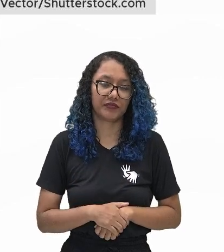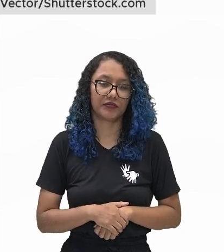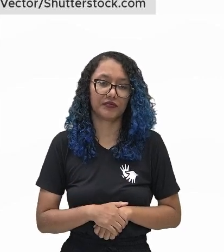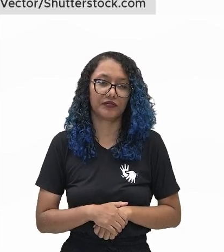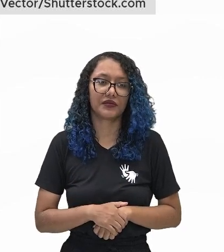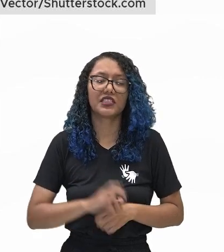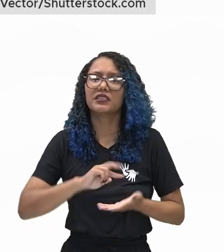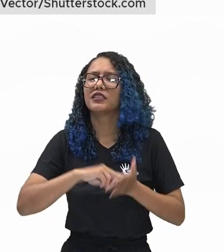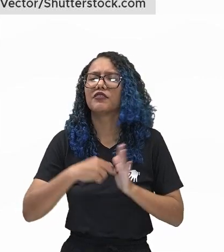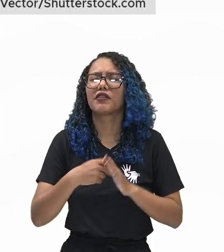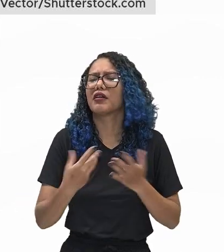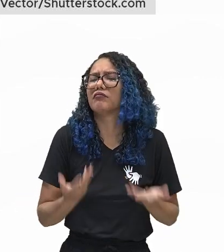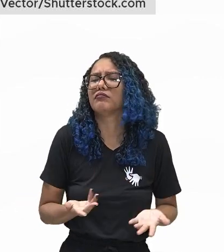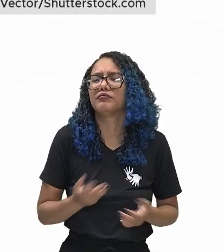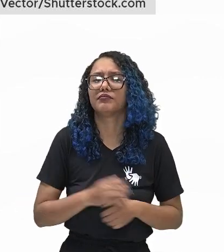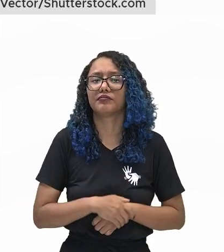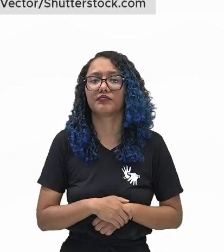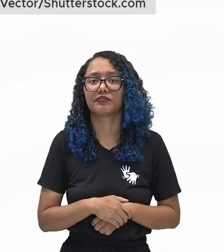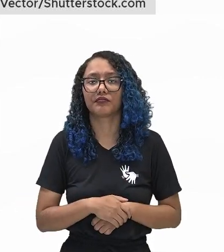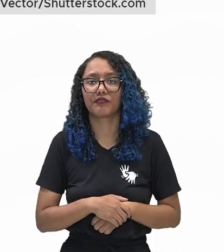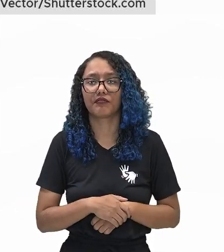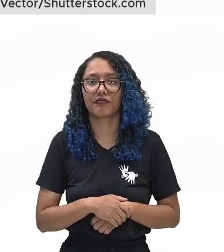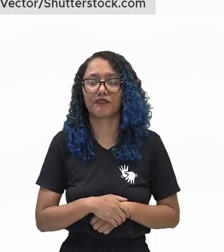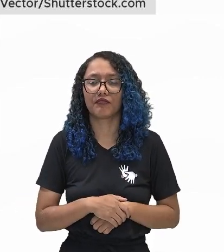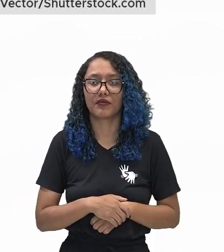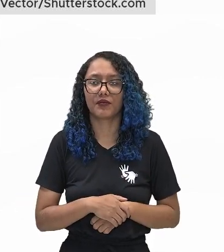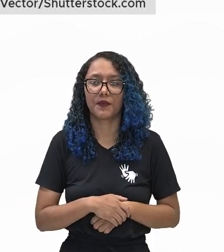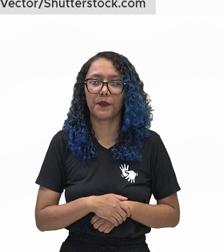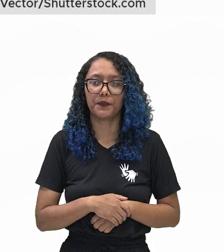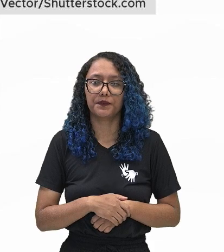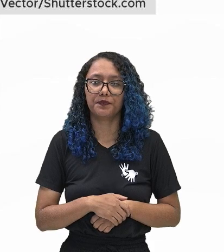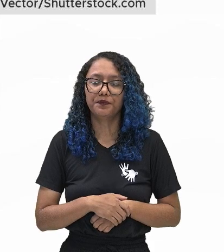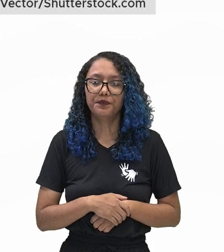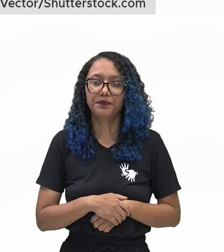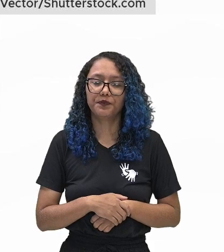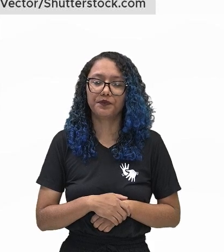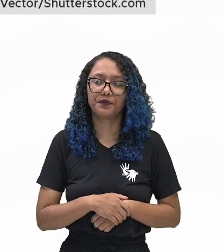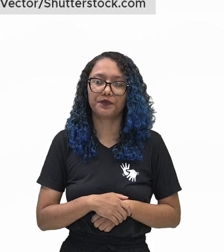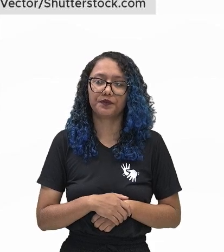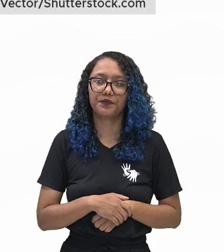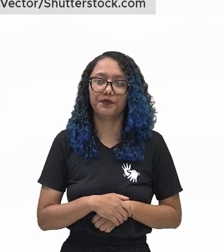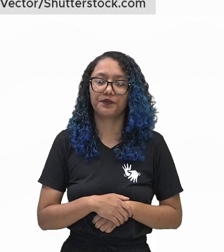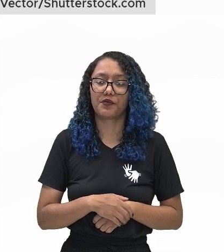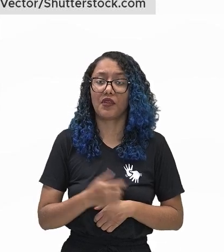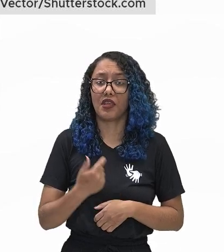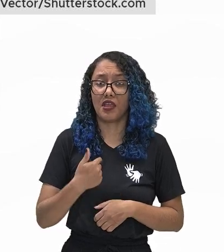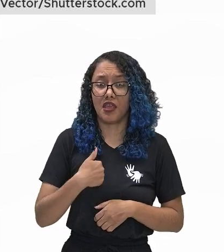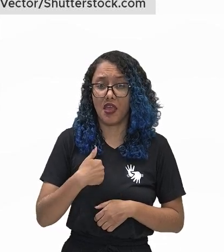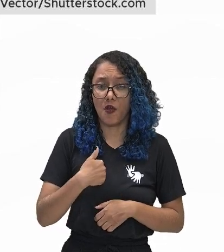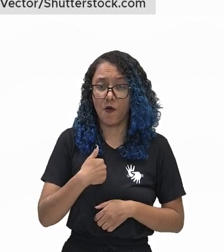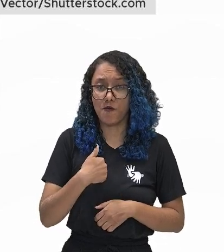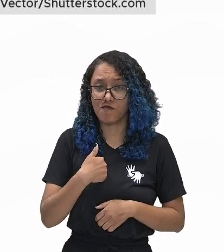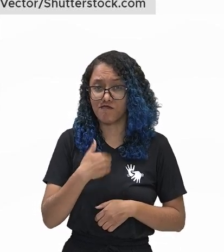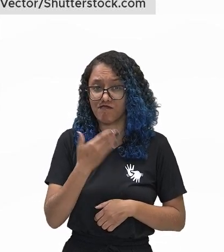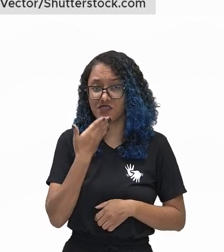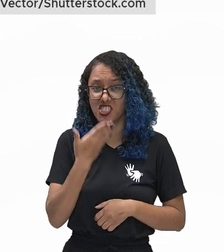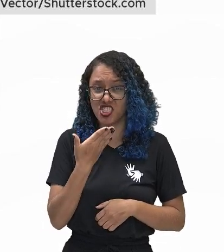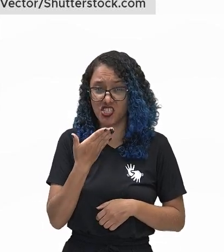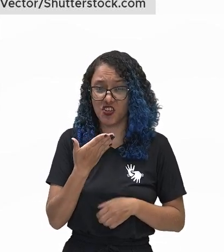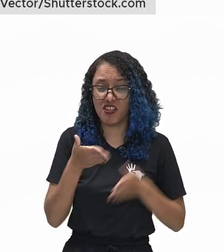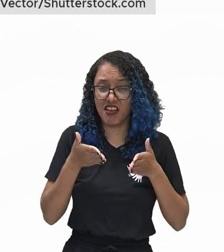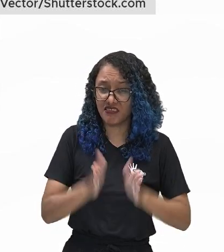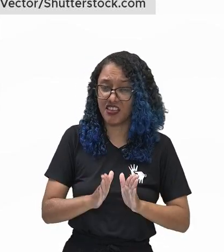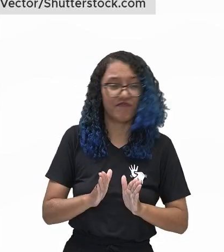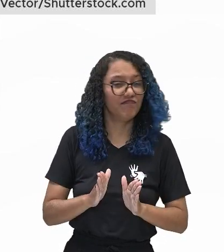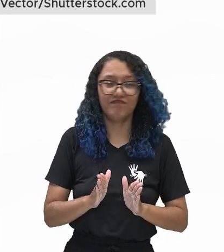quê? Eu fui lançado ao mundo. Não pedi para nascer. A primeira consciência que eu